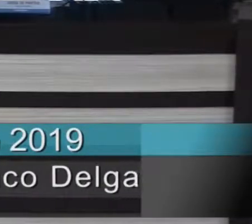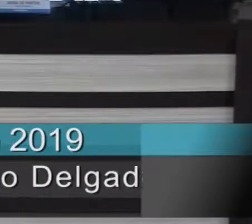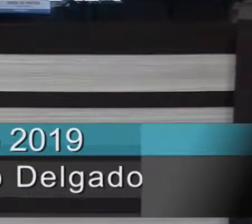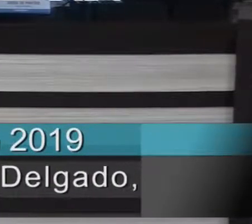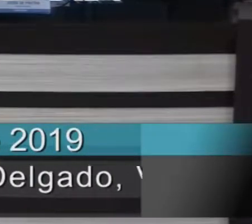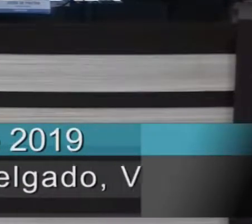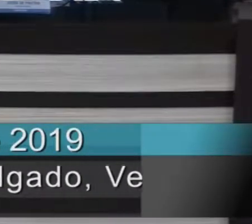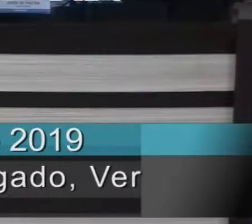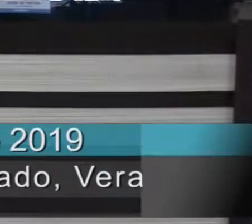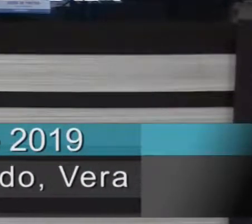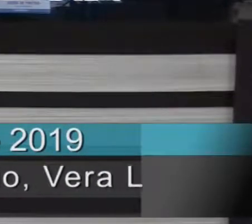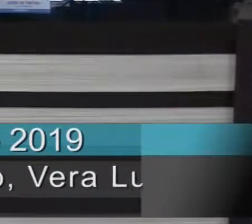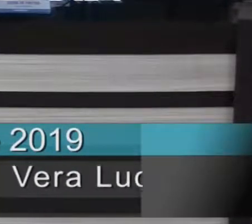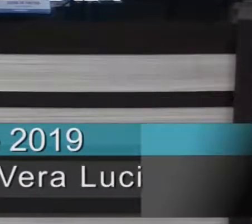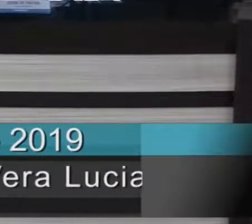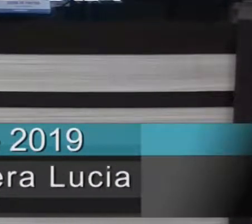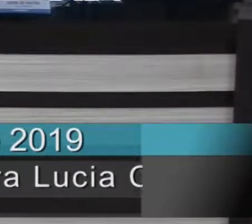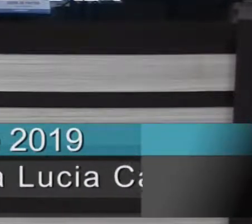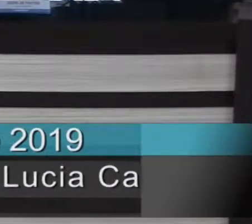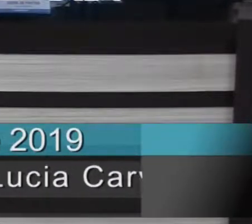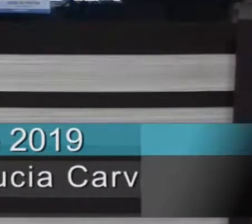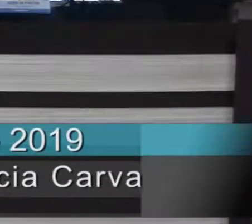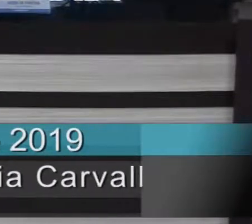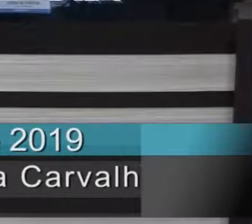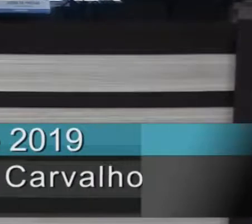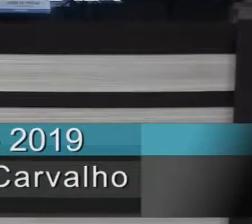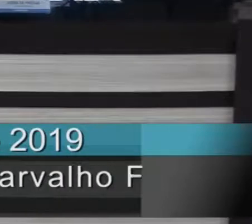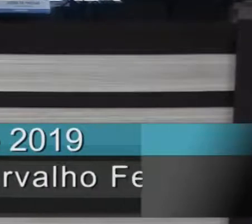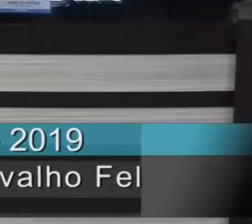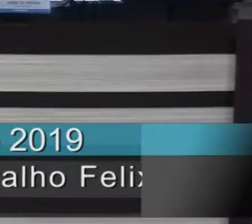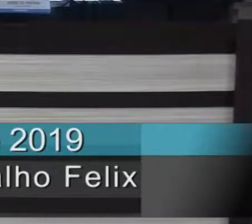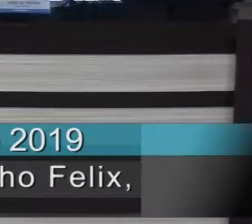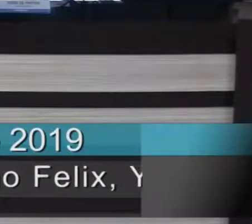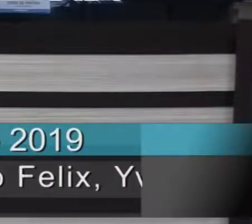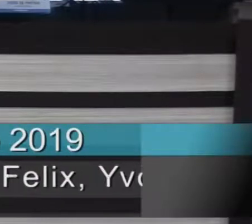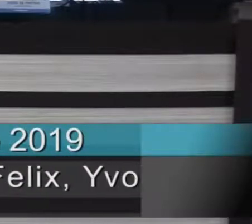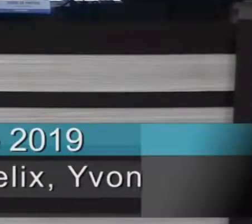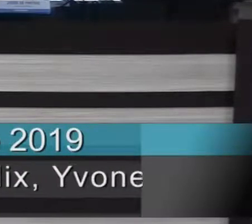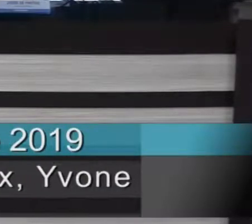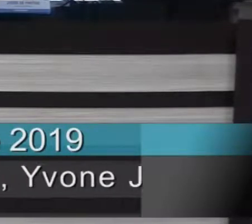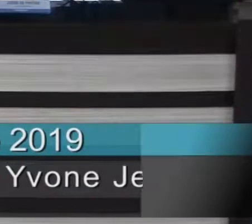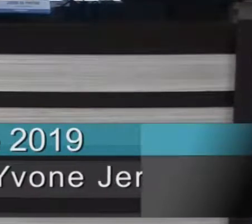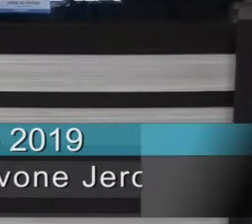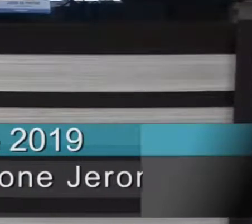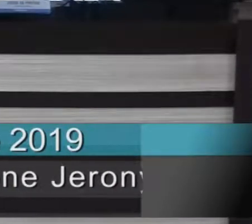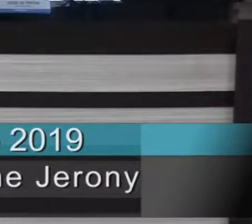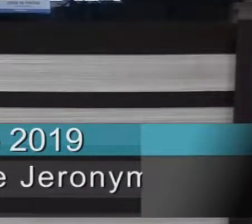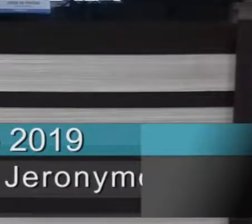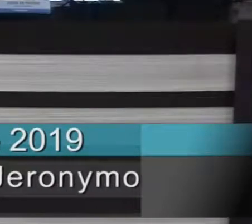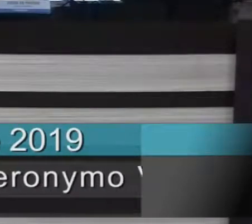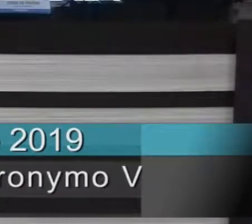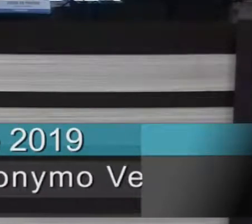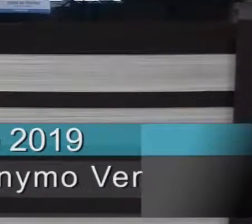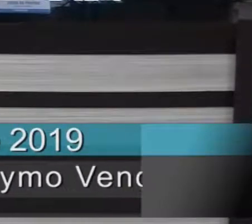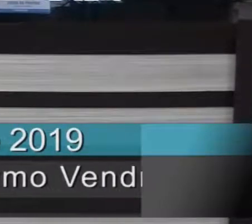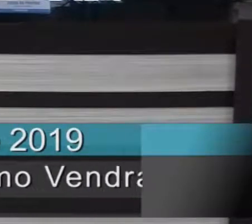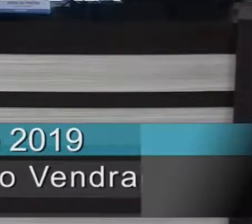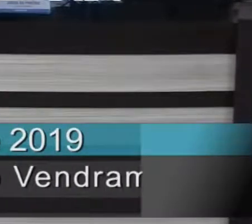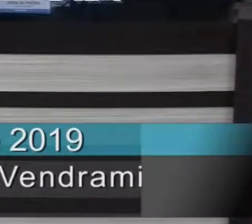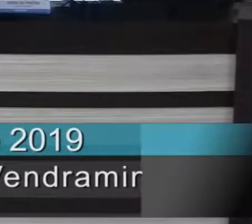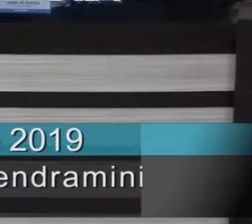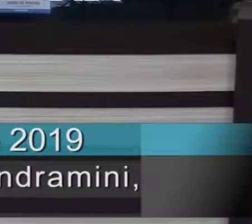Raimundo Rodrigues Mendes, Sebastiana Ferreira Luiz, Terezinha